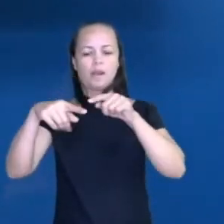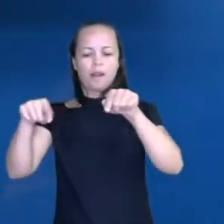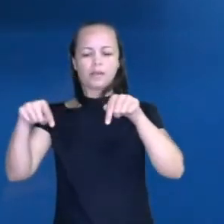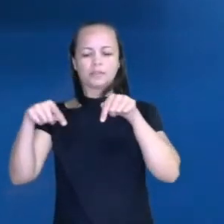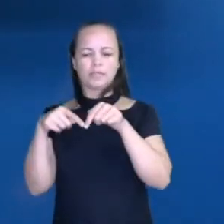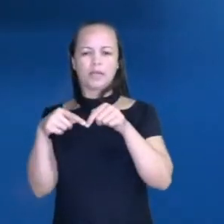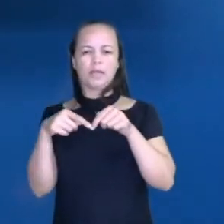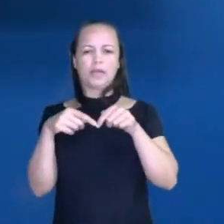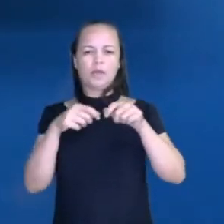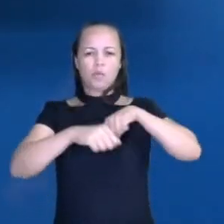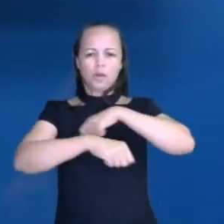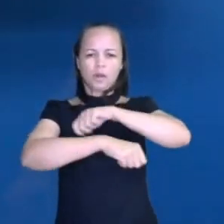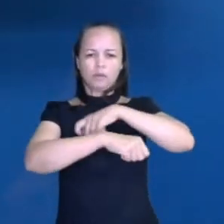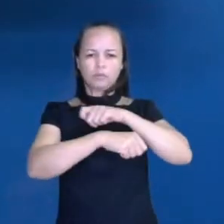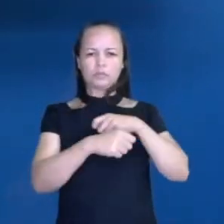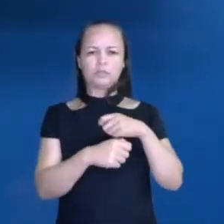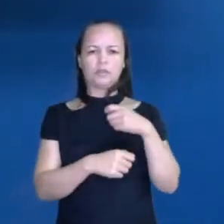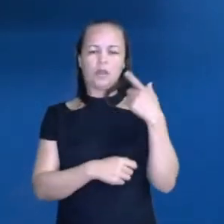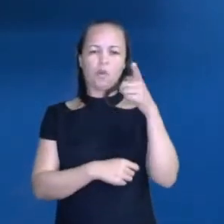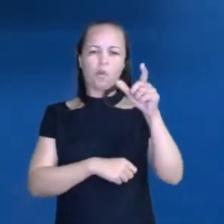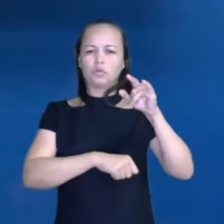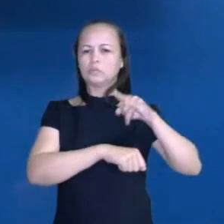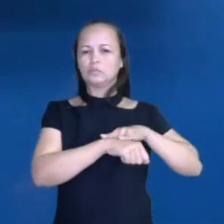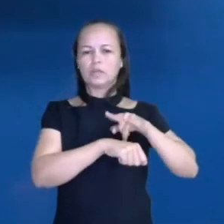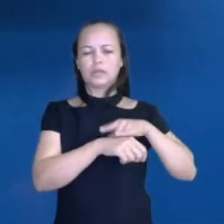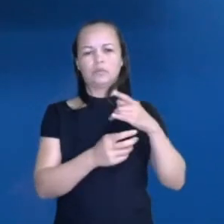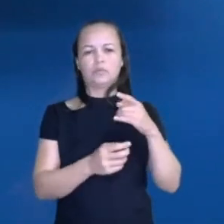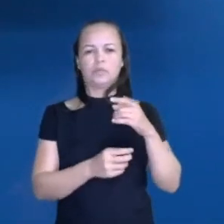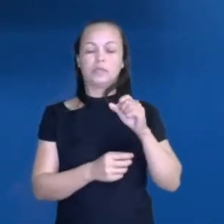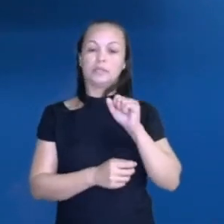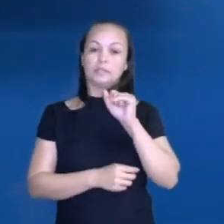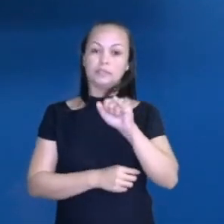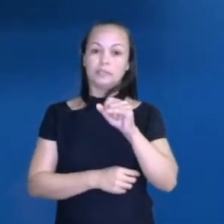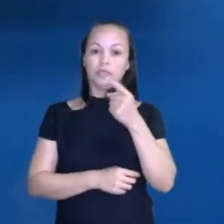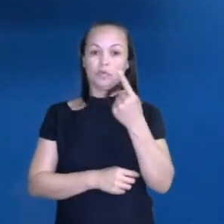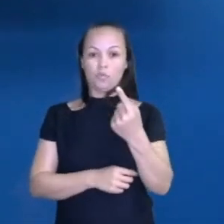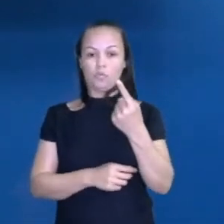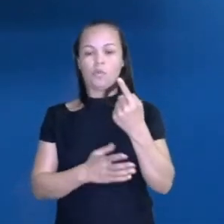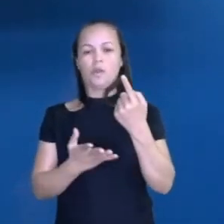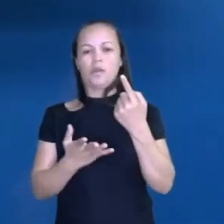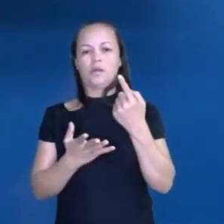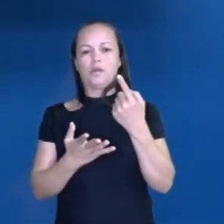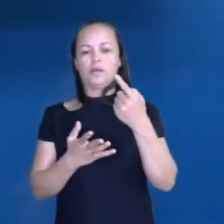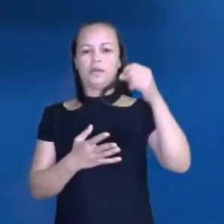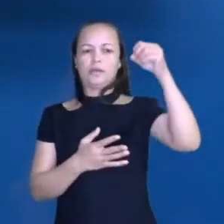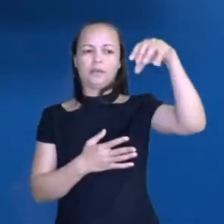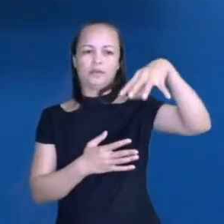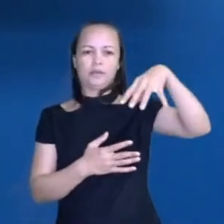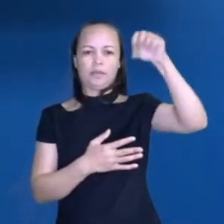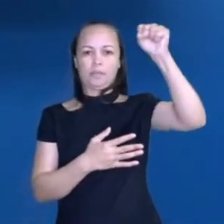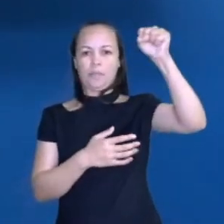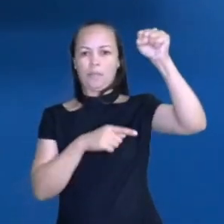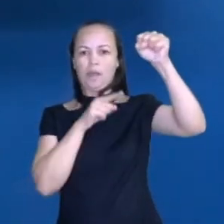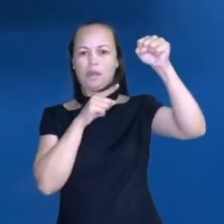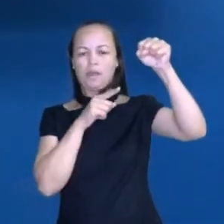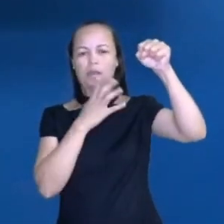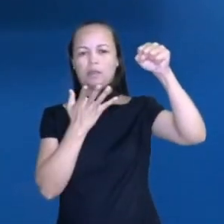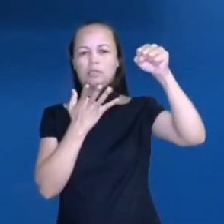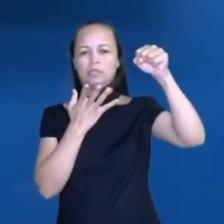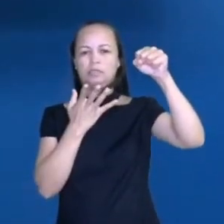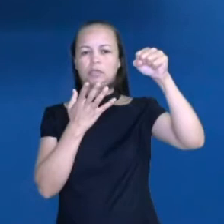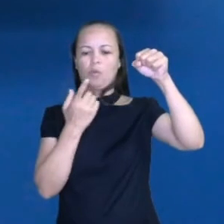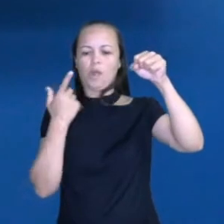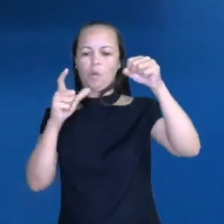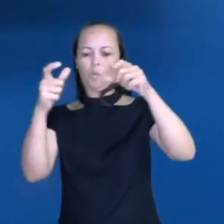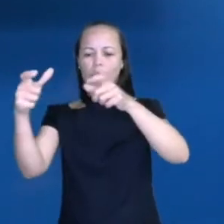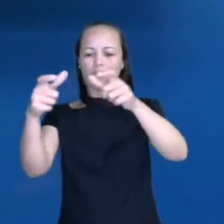outra no banheiro se uma na casa da vida dele queimar certamente não vai acender a lâmpada da sala a cozinha